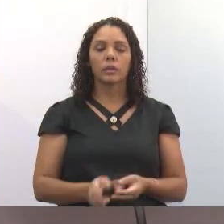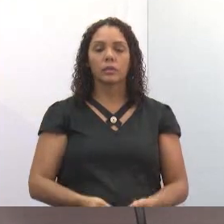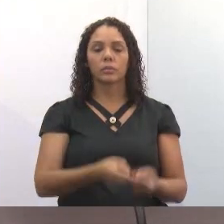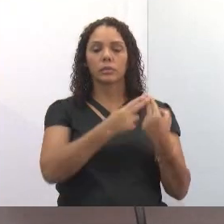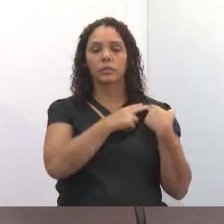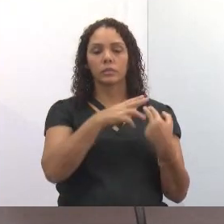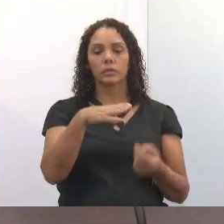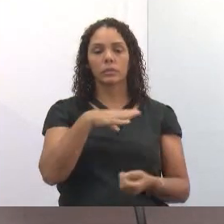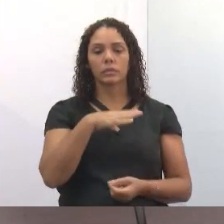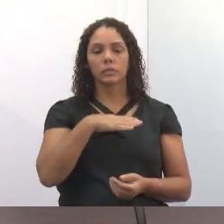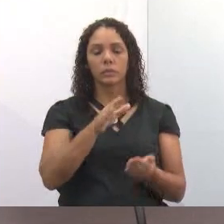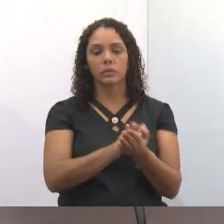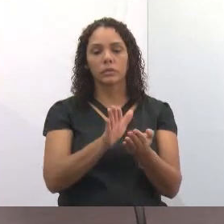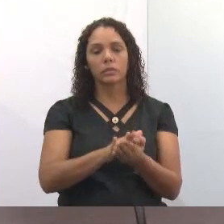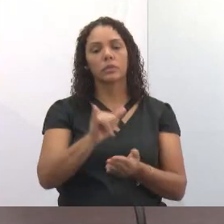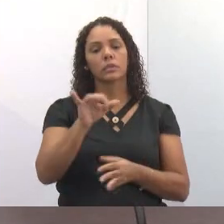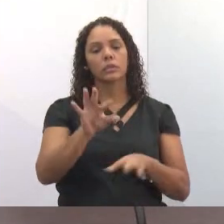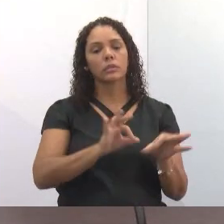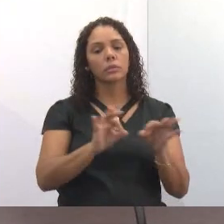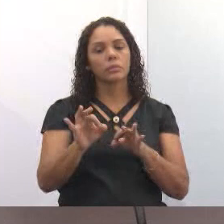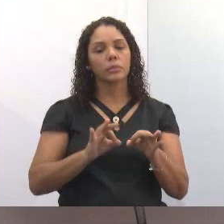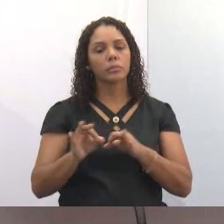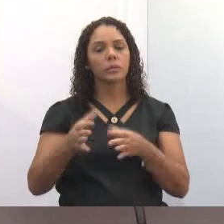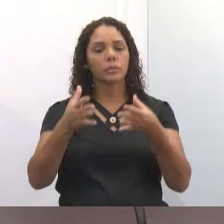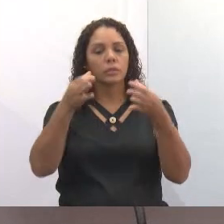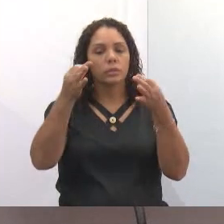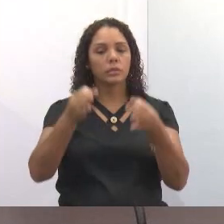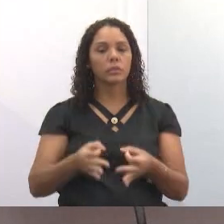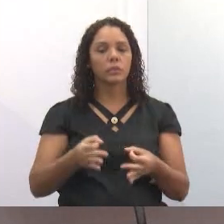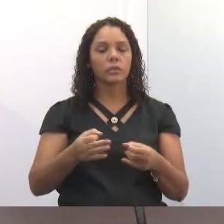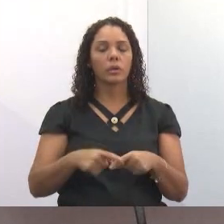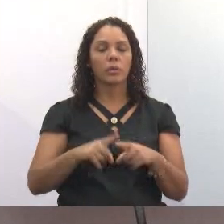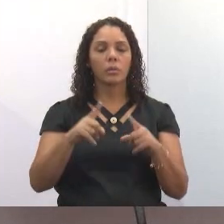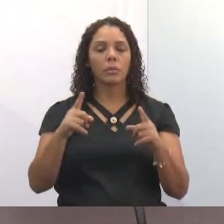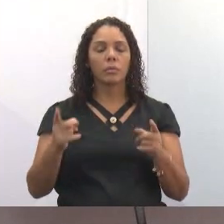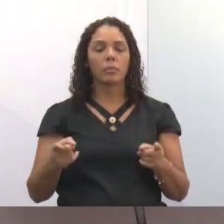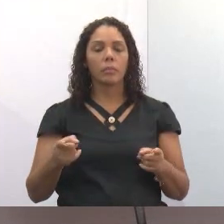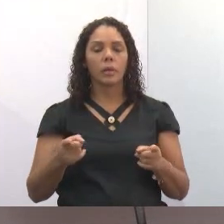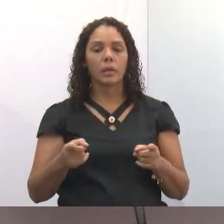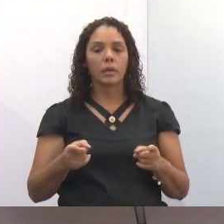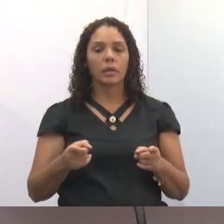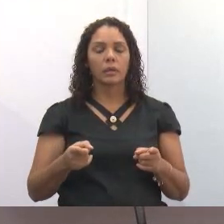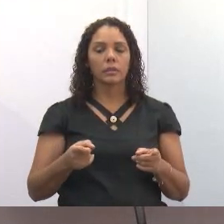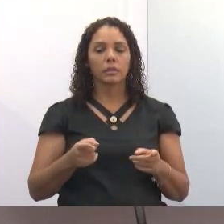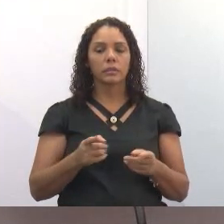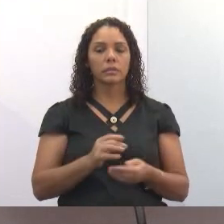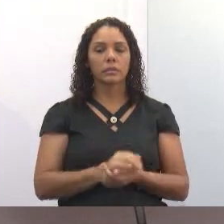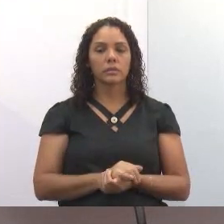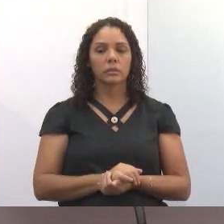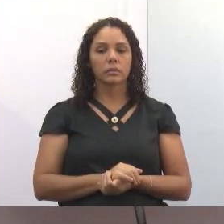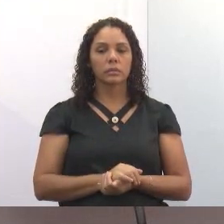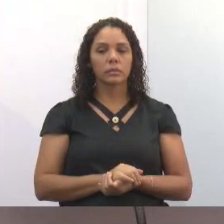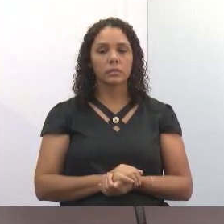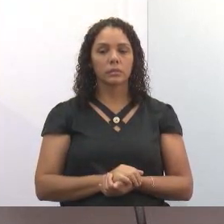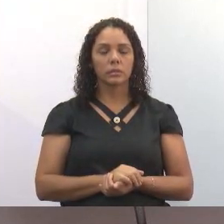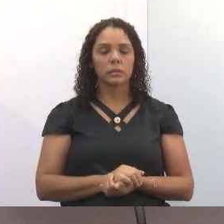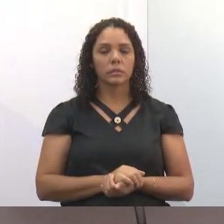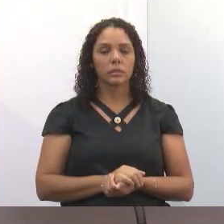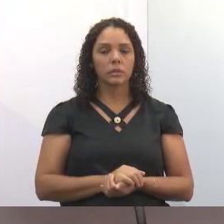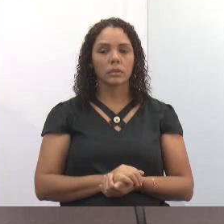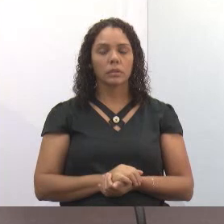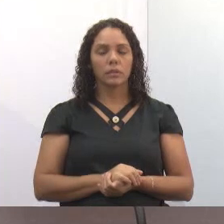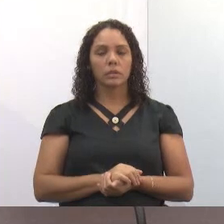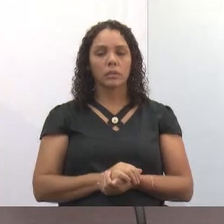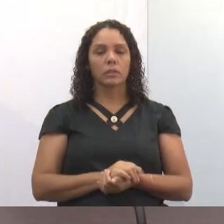Jacareí tomou todas as medidas necessárias para adesão ao programa Mais Acesso a Especialistas, tendo em vista que